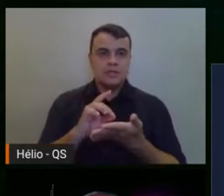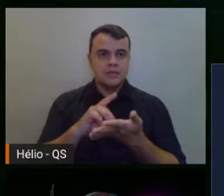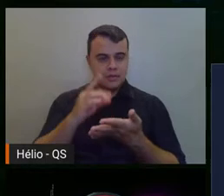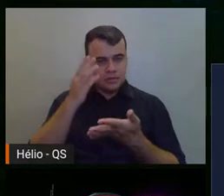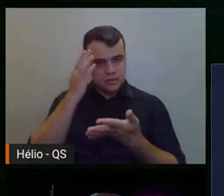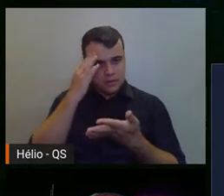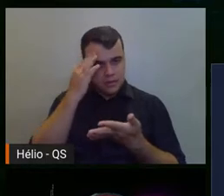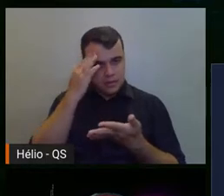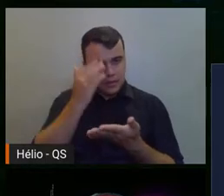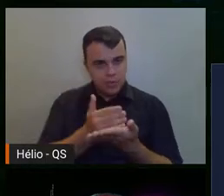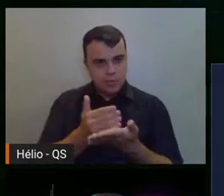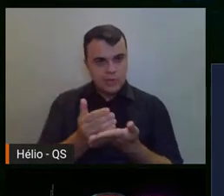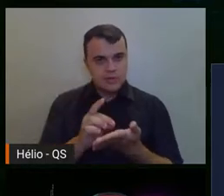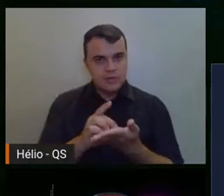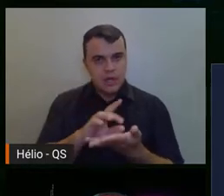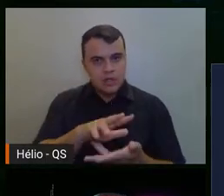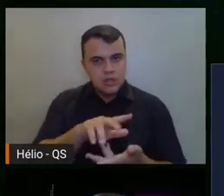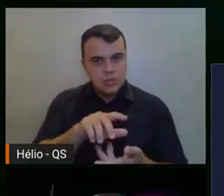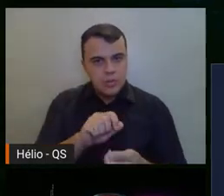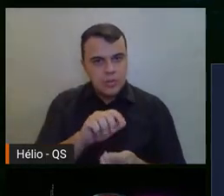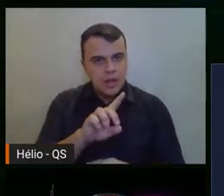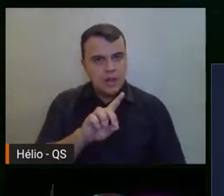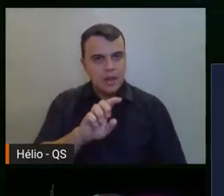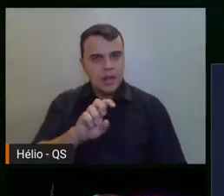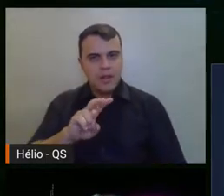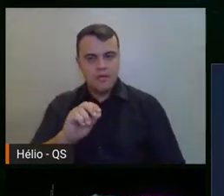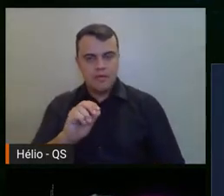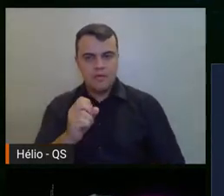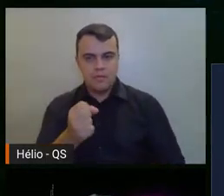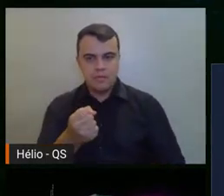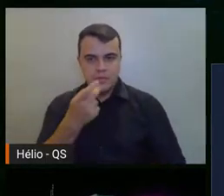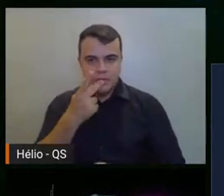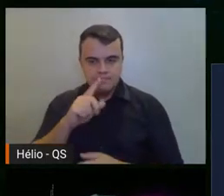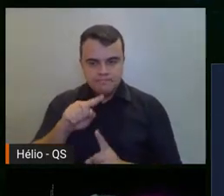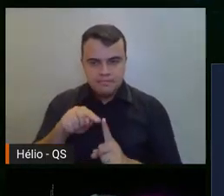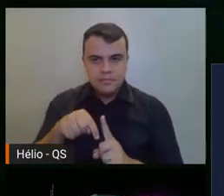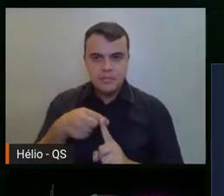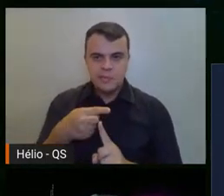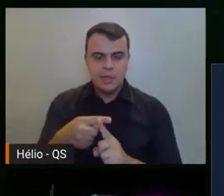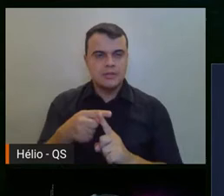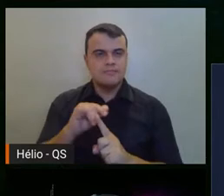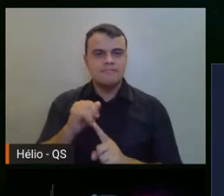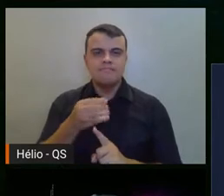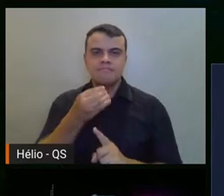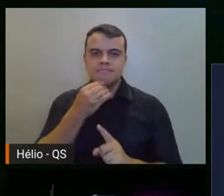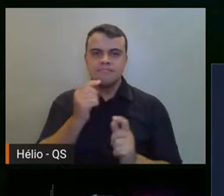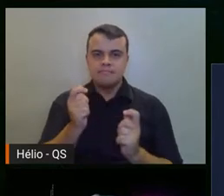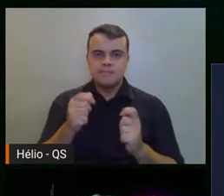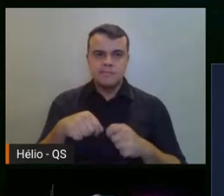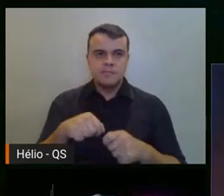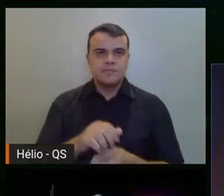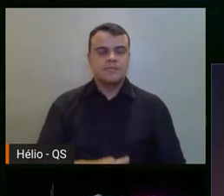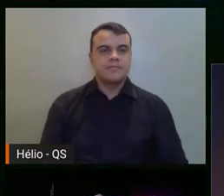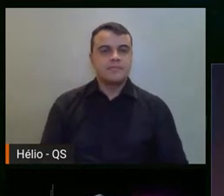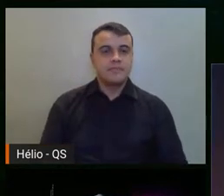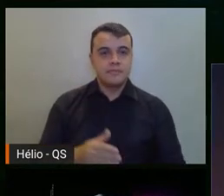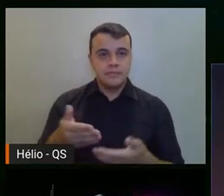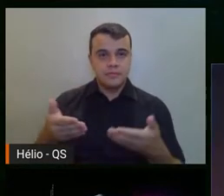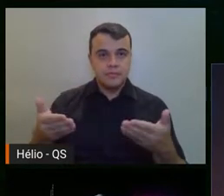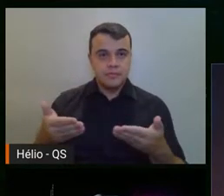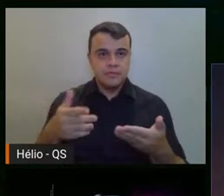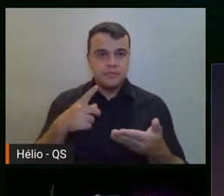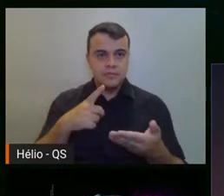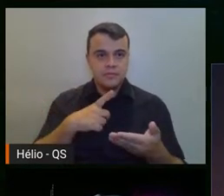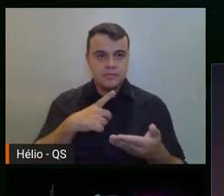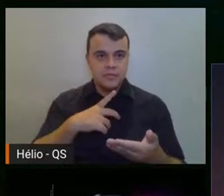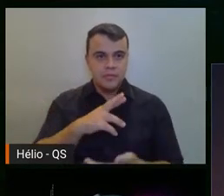e botar o pezinho nesse mundo do The Voice e tirar o máximo de proveito possível aí né E aí galera vi que